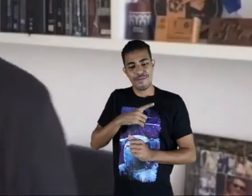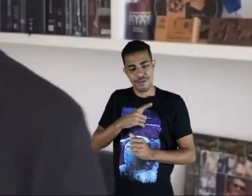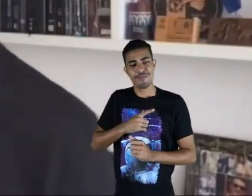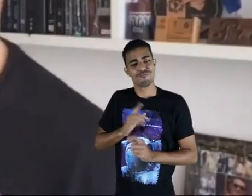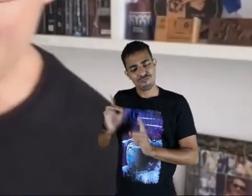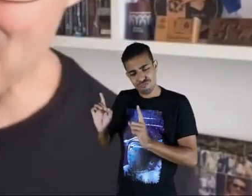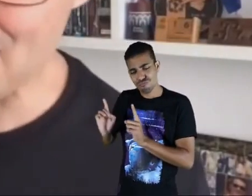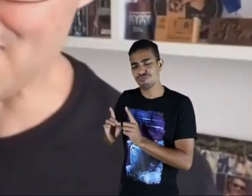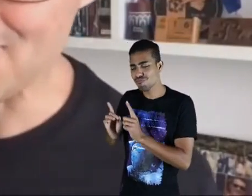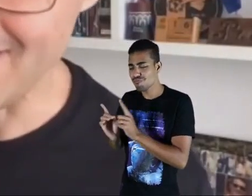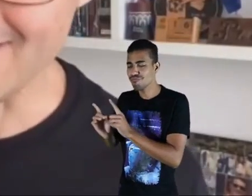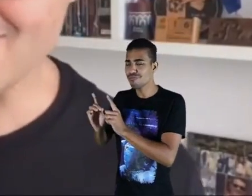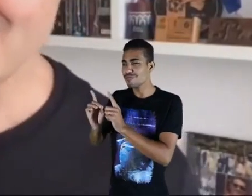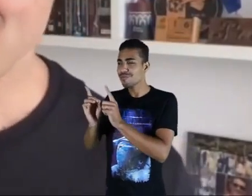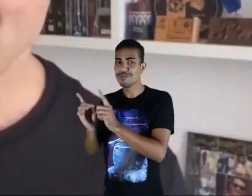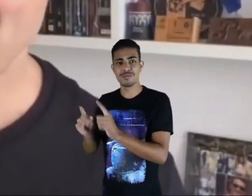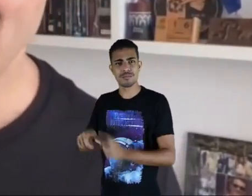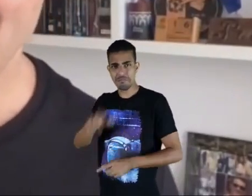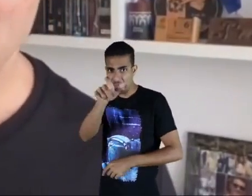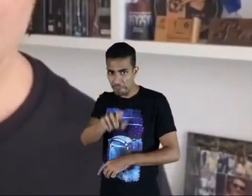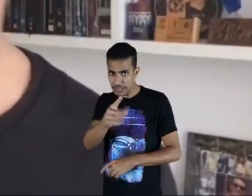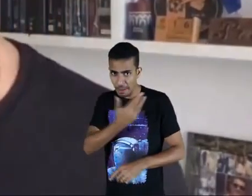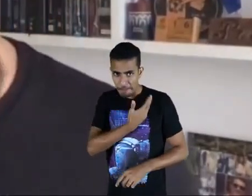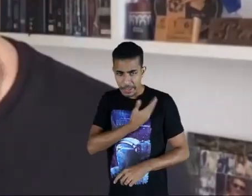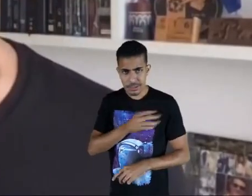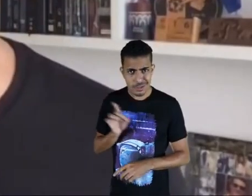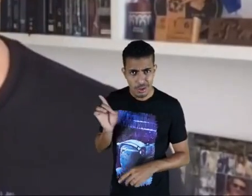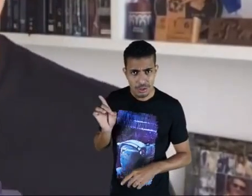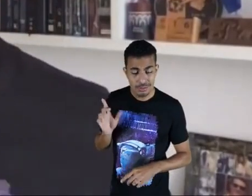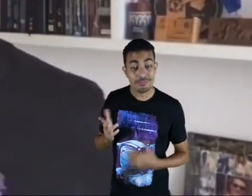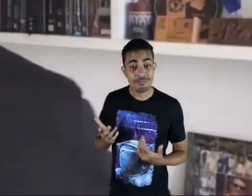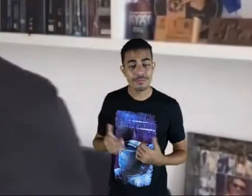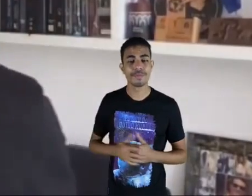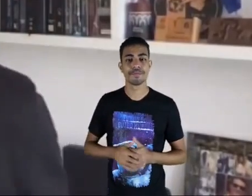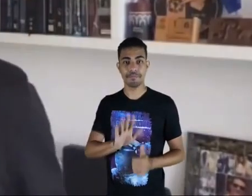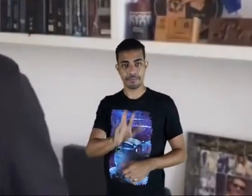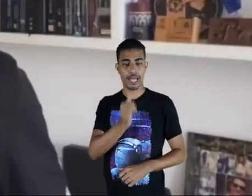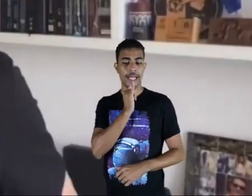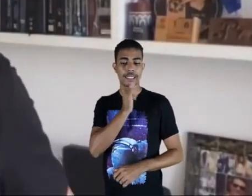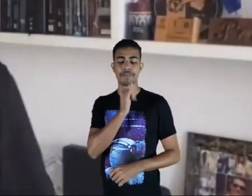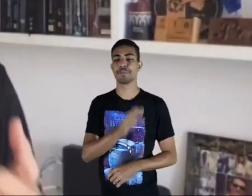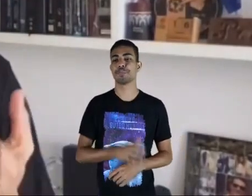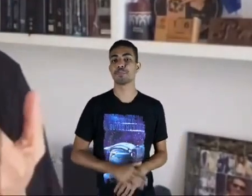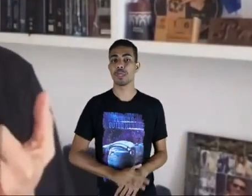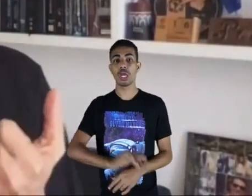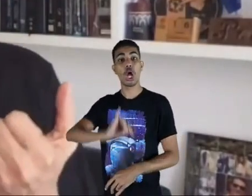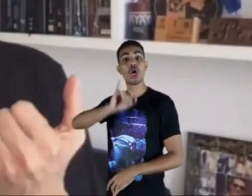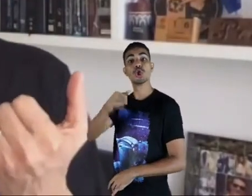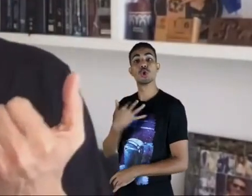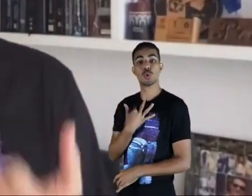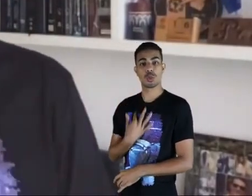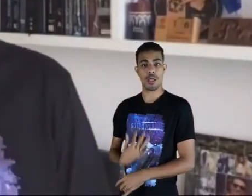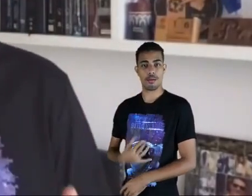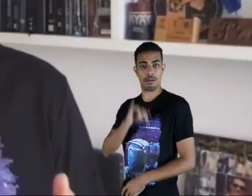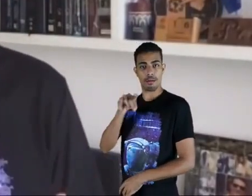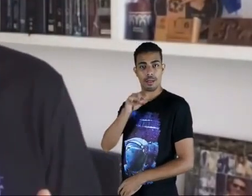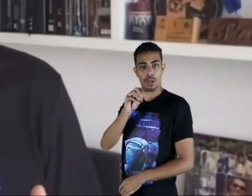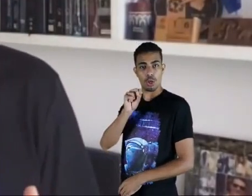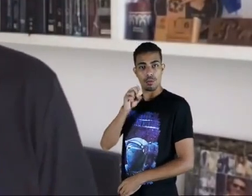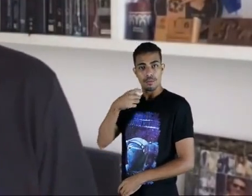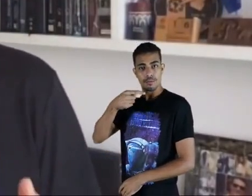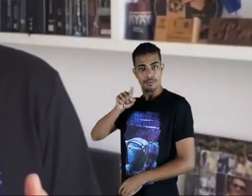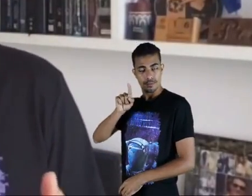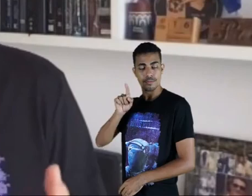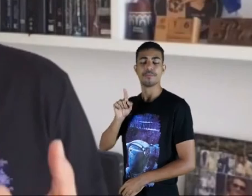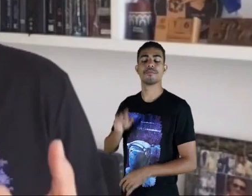Deus. Você é amigo de Deus? Veja outro exemplo, José. José,